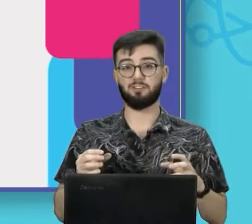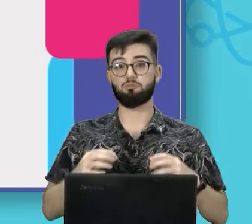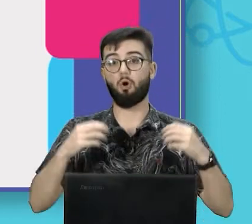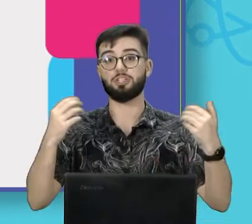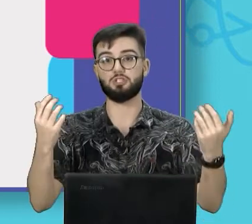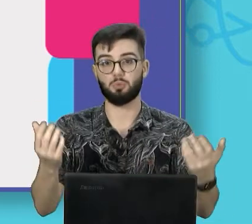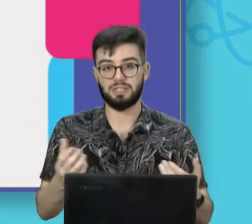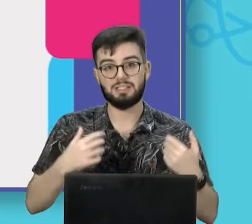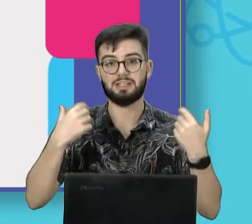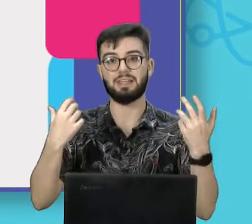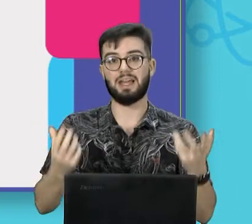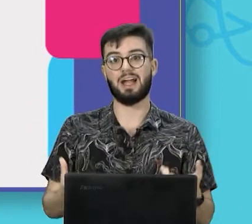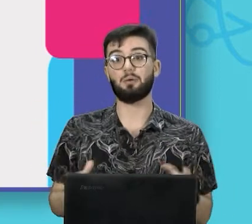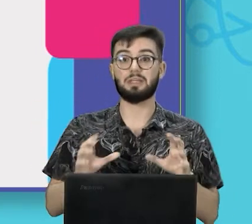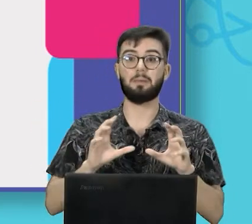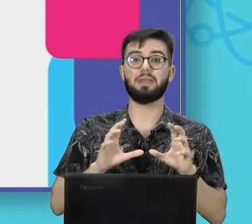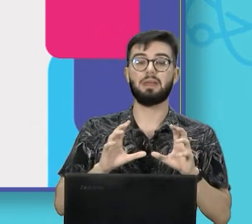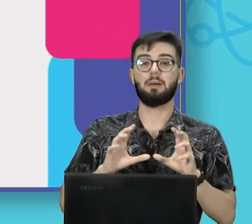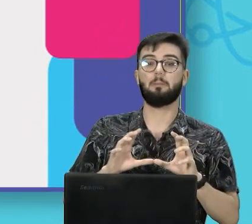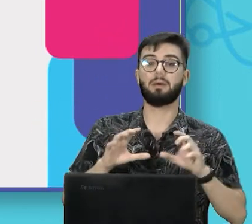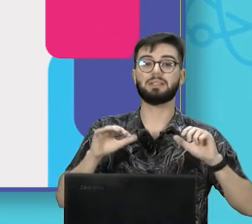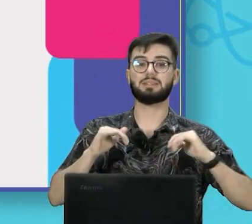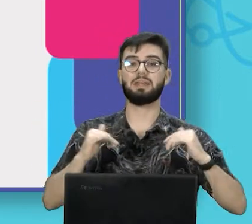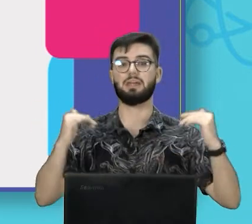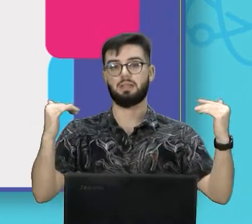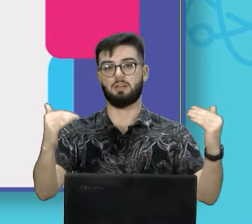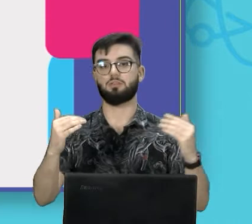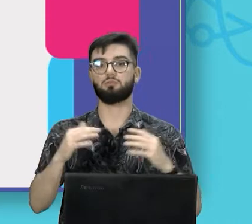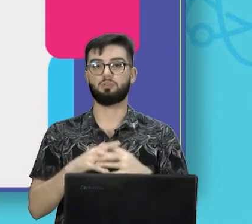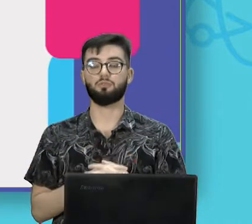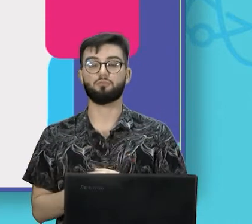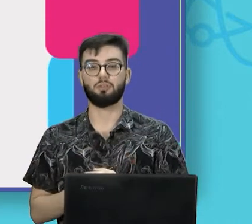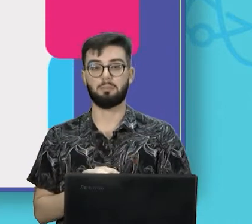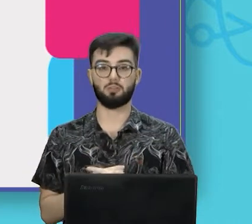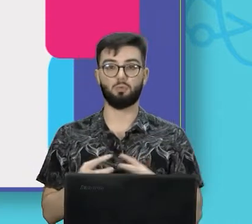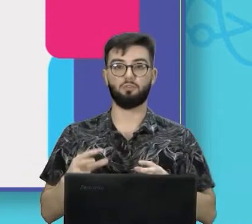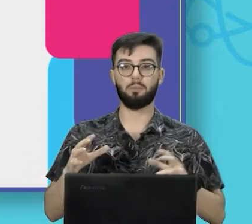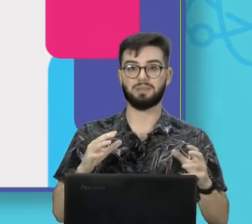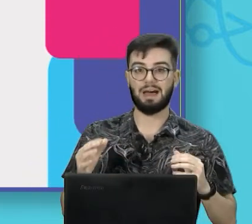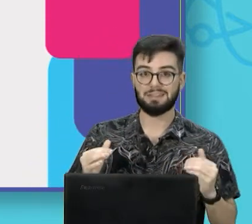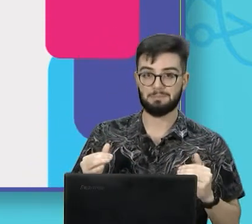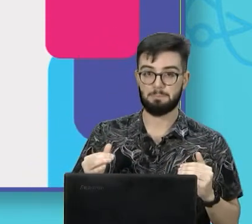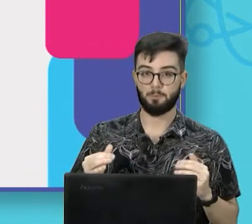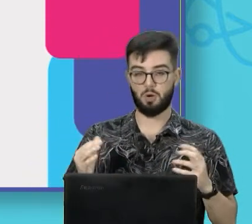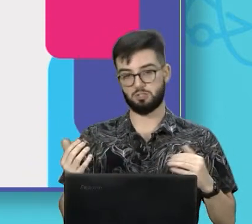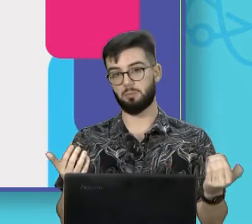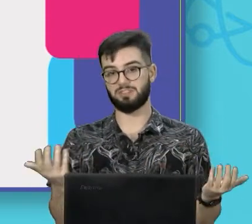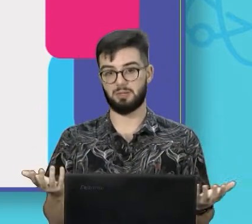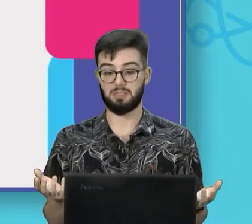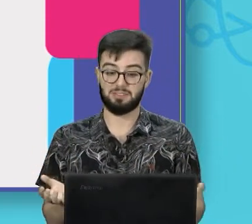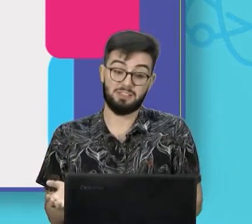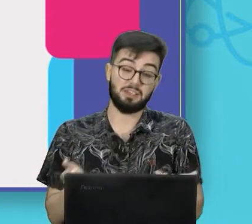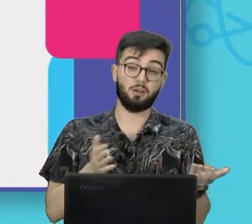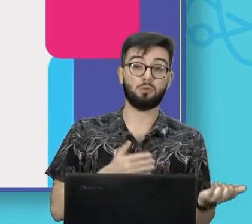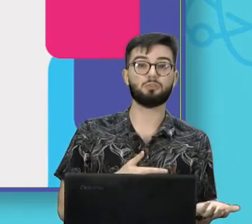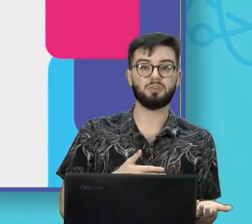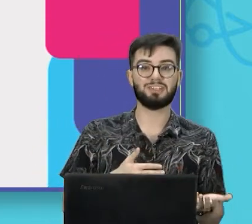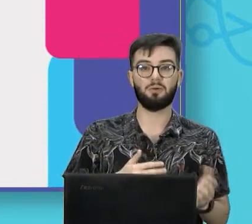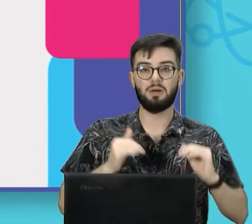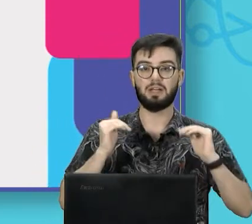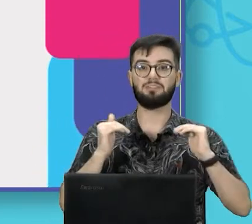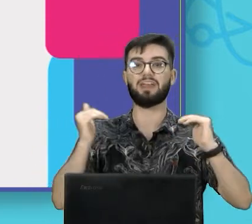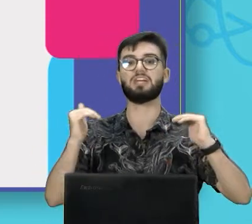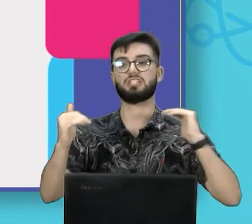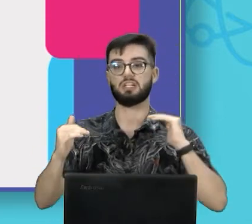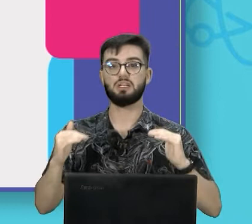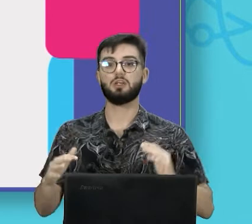afirmado a sua ordem jurídica e legal e também manter seu funcionamento e conformidade com as normas estabelecidas Daqui